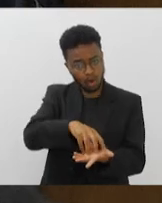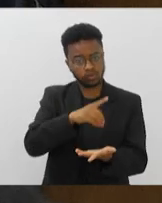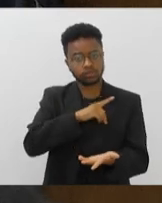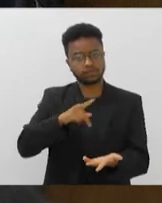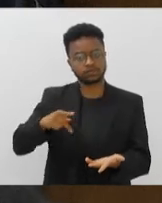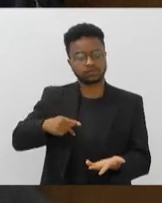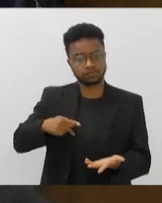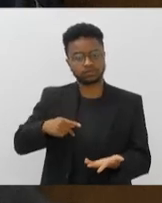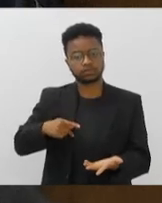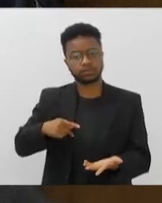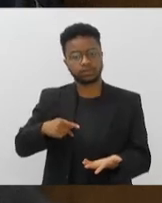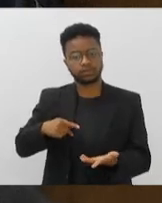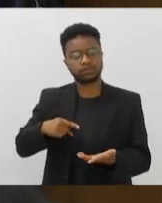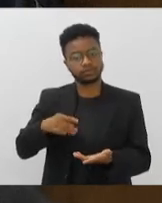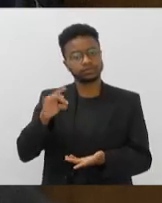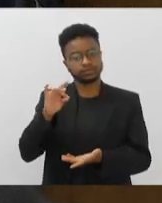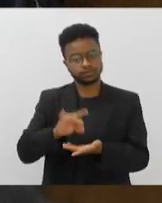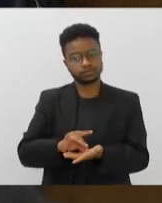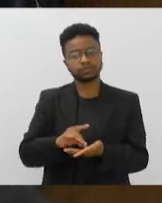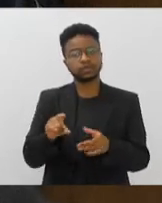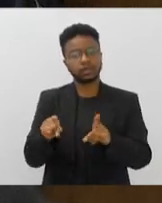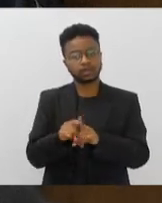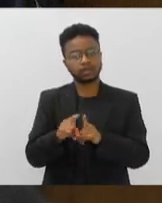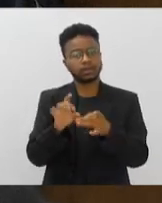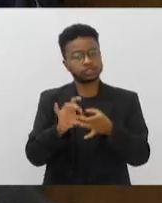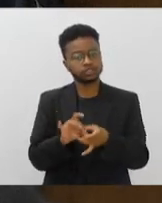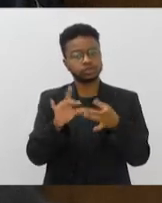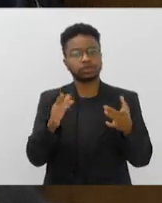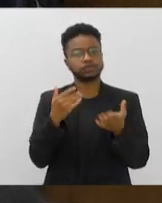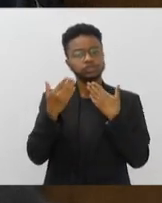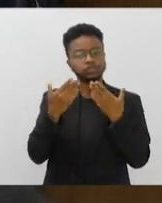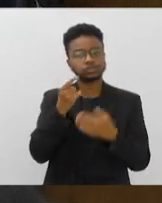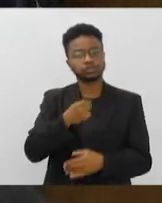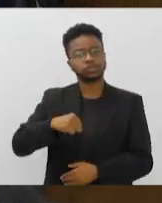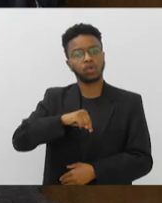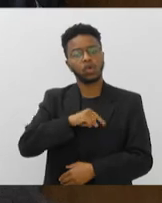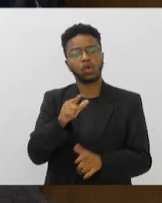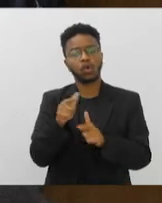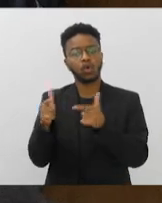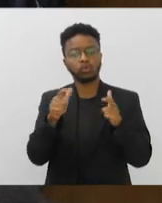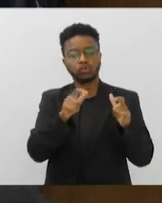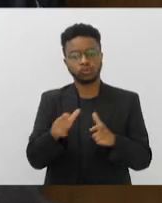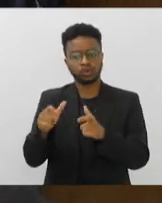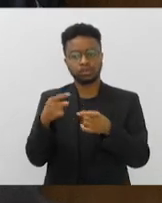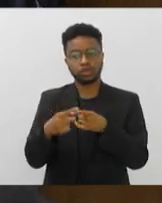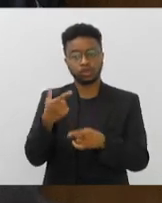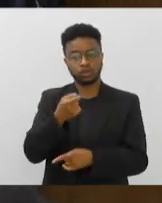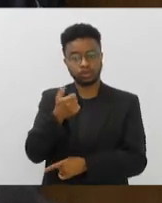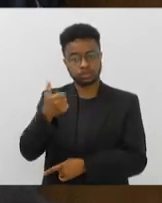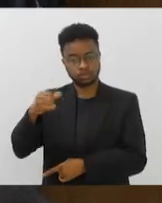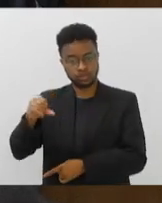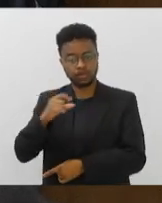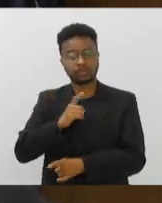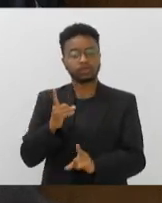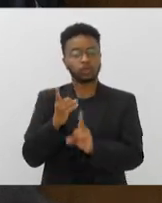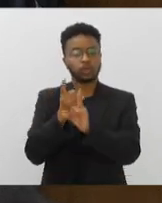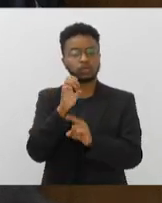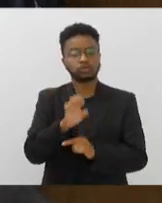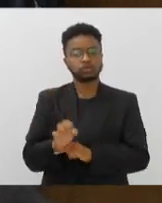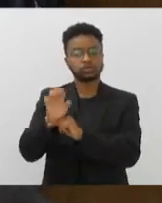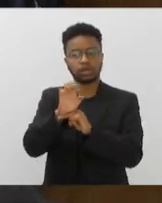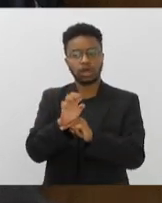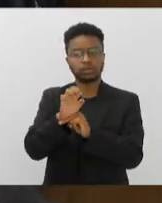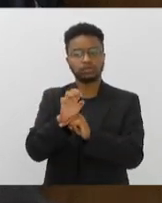eh estivesse também disponível para dialogar com a gente em outros espaços em 2019 nós fizemos um encontro Estadual que